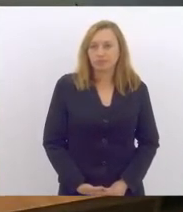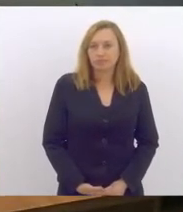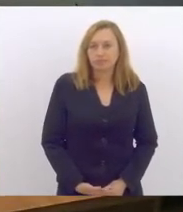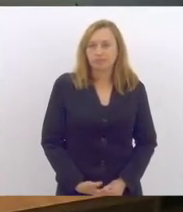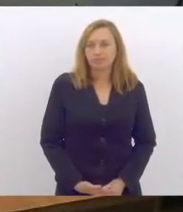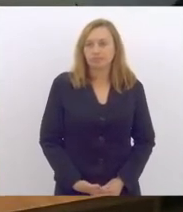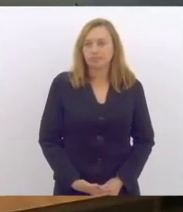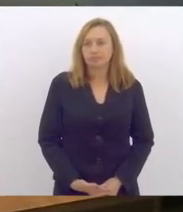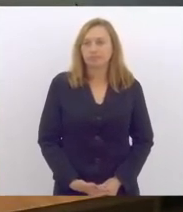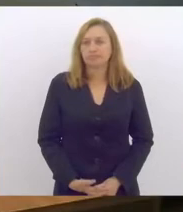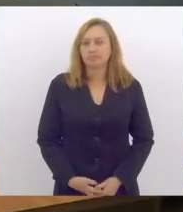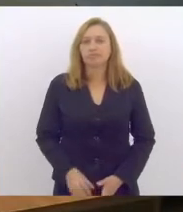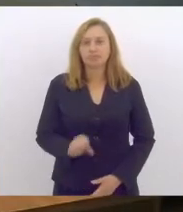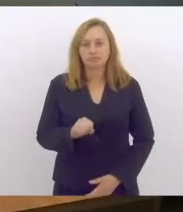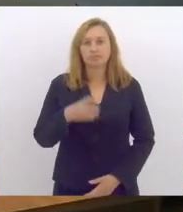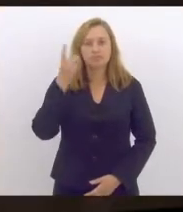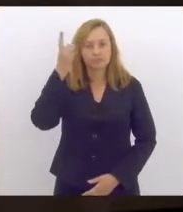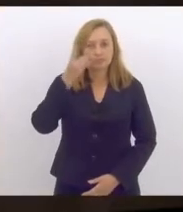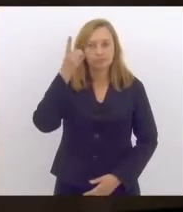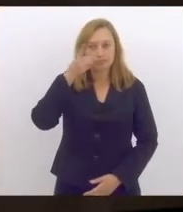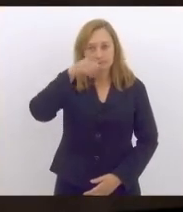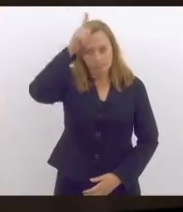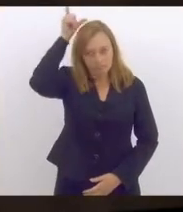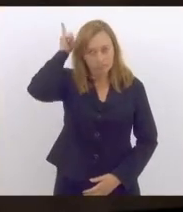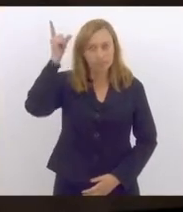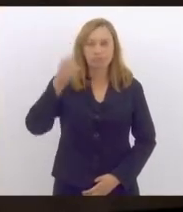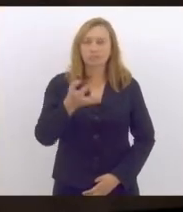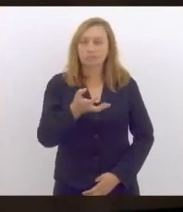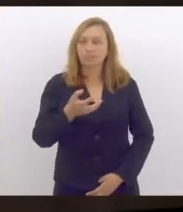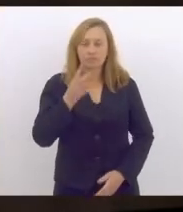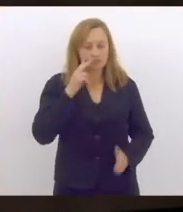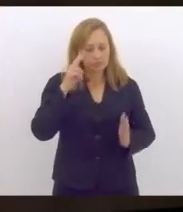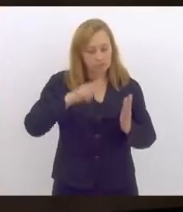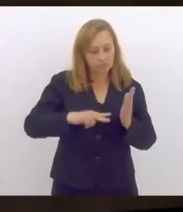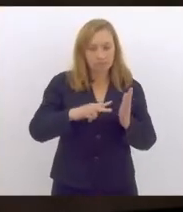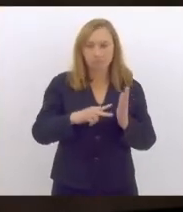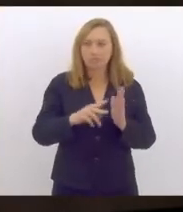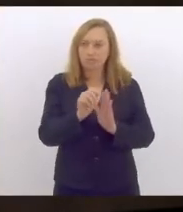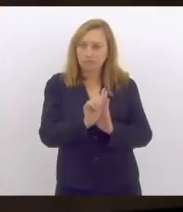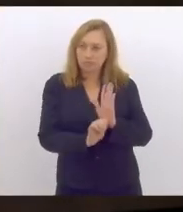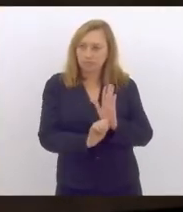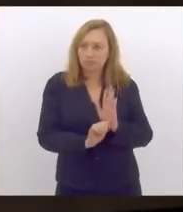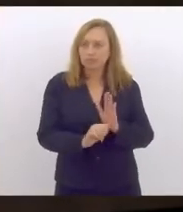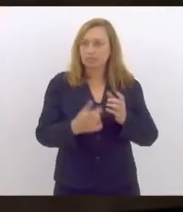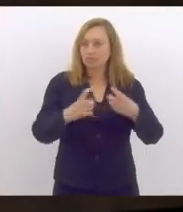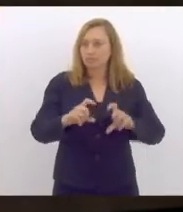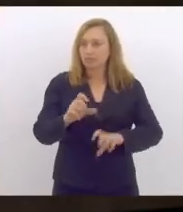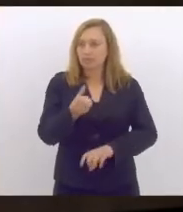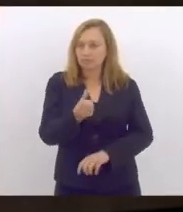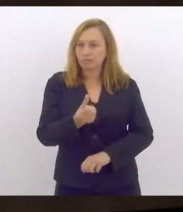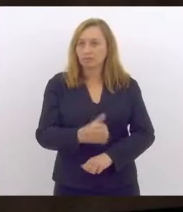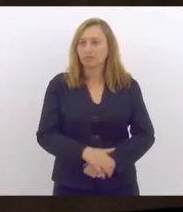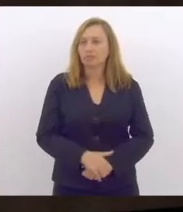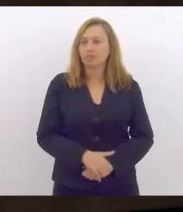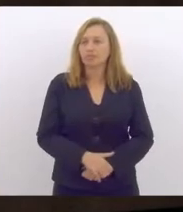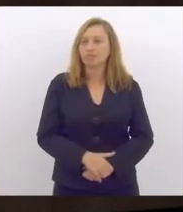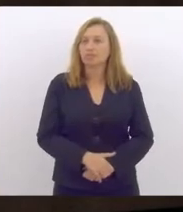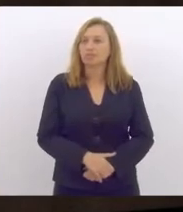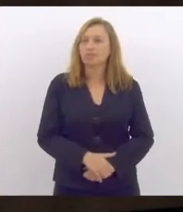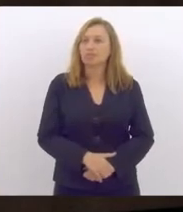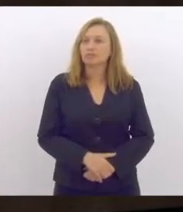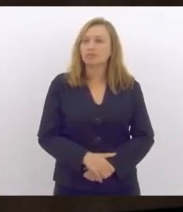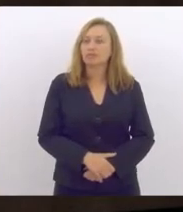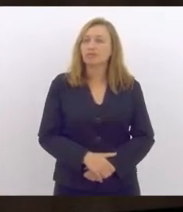sim, deputado Luiz. Eu só quero ler aqui a redação do parágrafo 6º. Quando se tratar